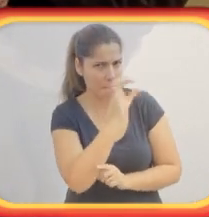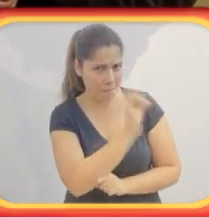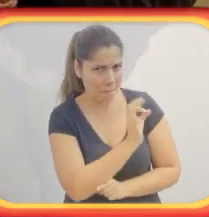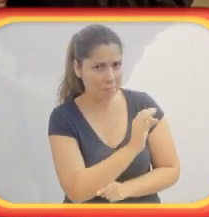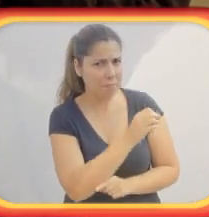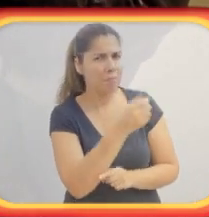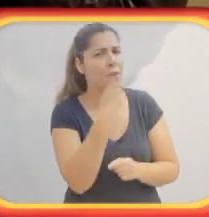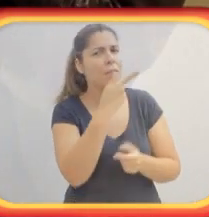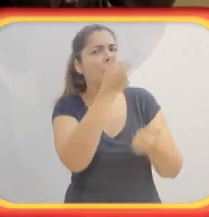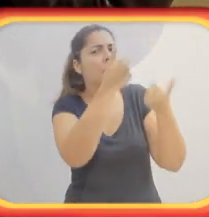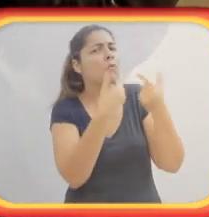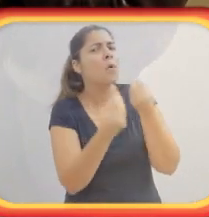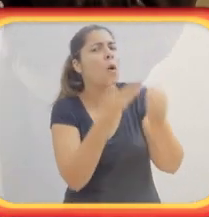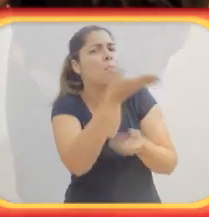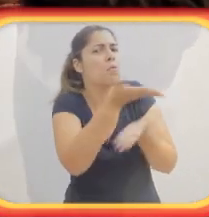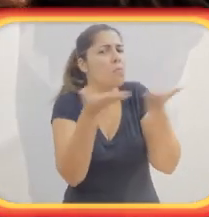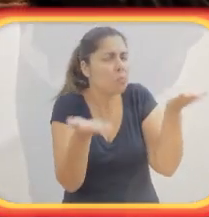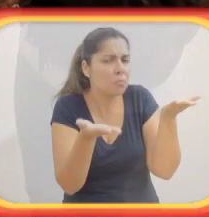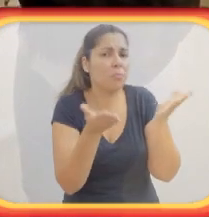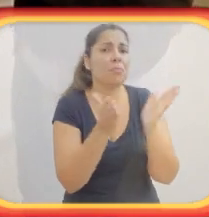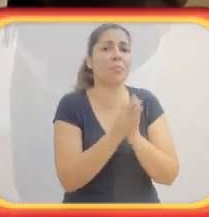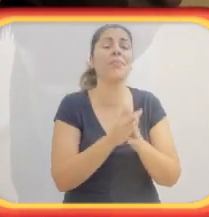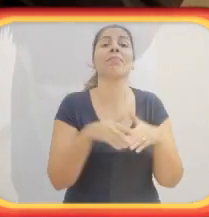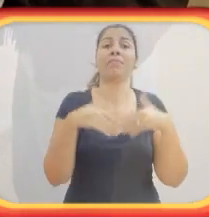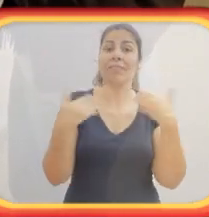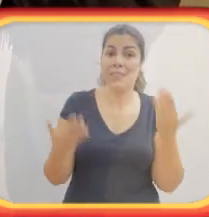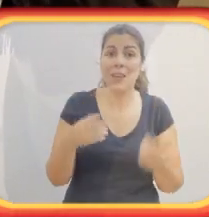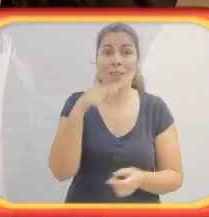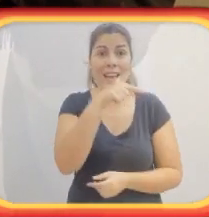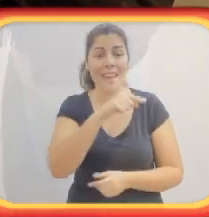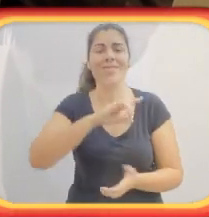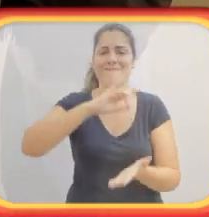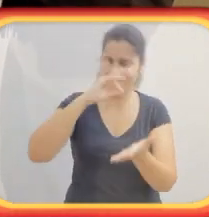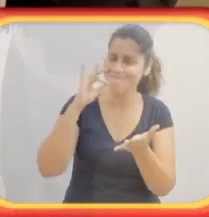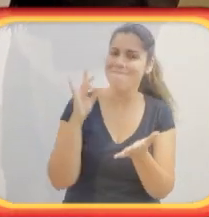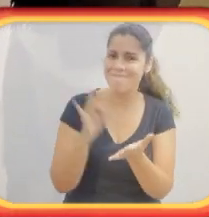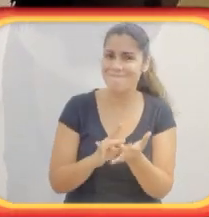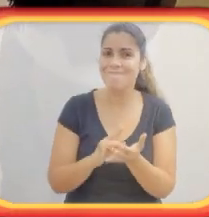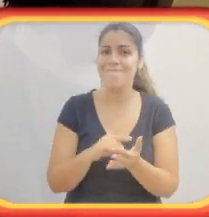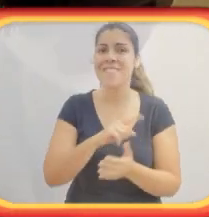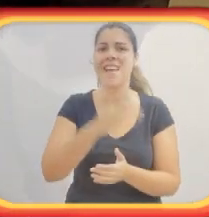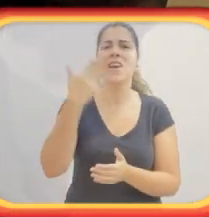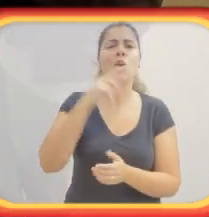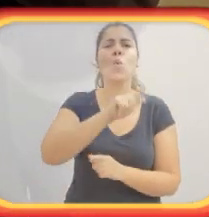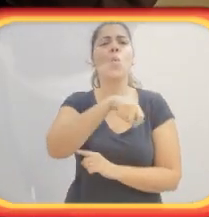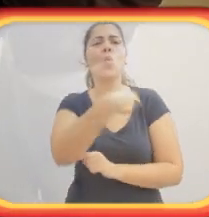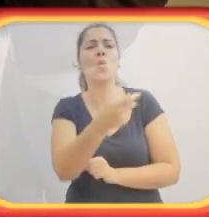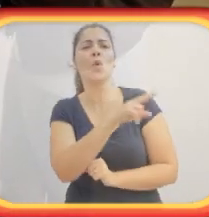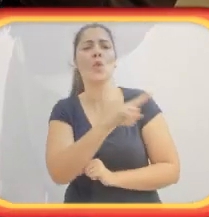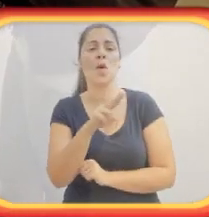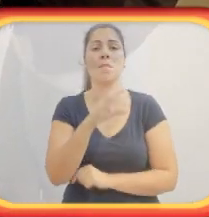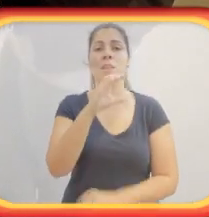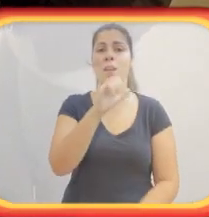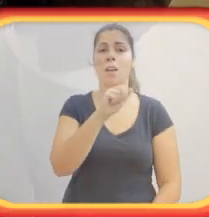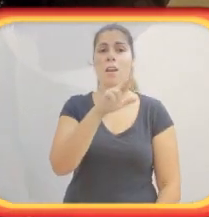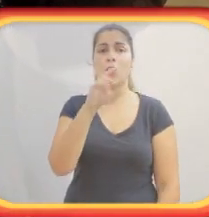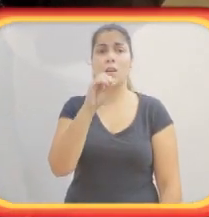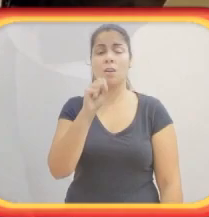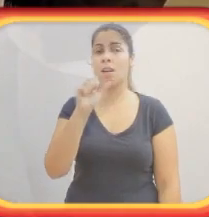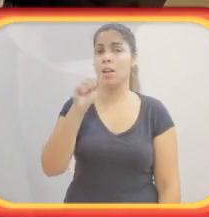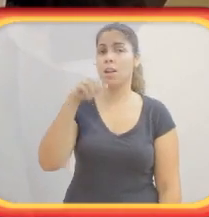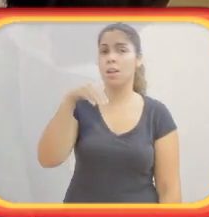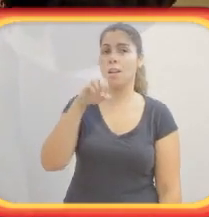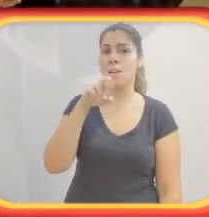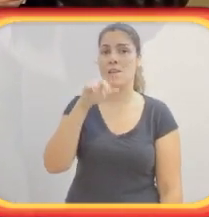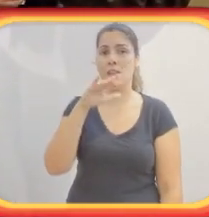no desenvolvimento da cidade de Lisboa. E esse é o primeiro carrinho que a Carris esteve, vamos dizer assim. É verdade, eram chamados carros